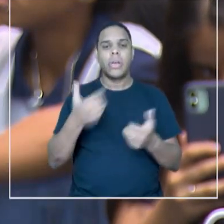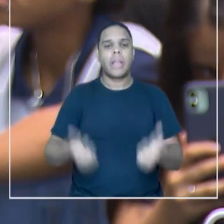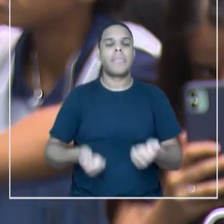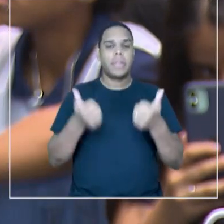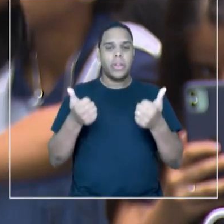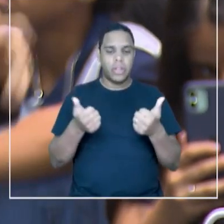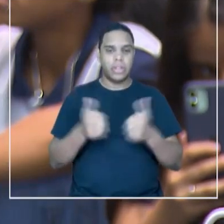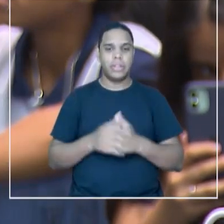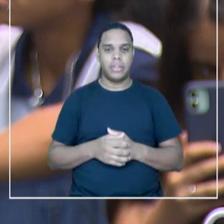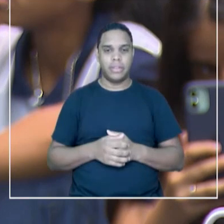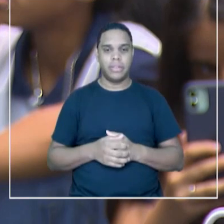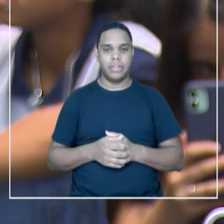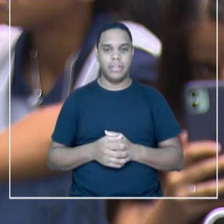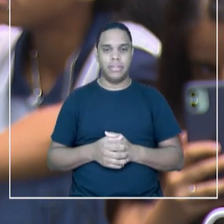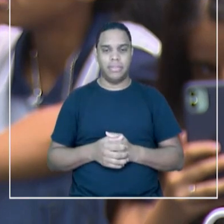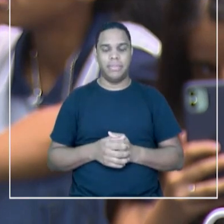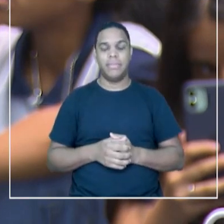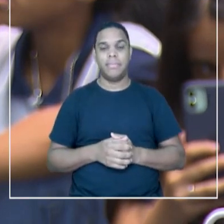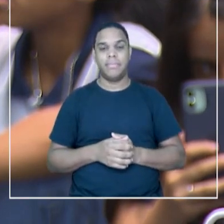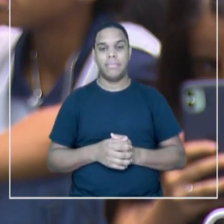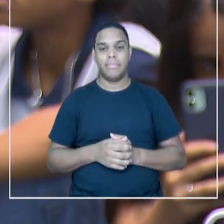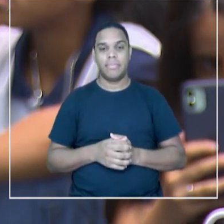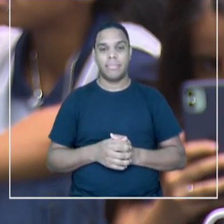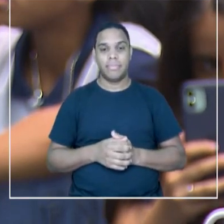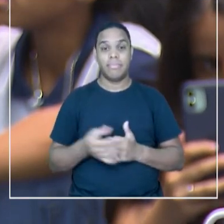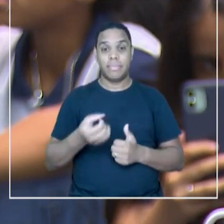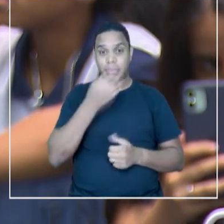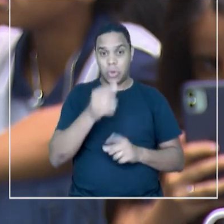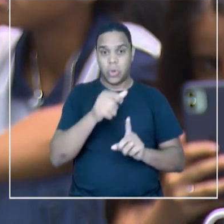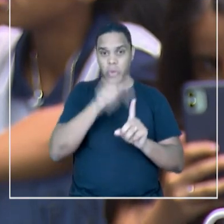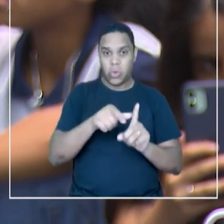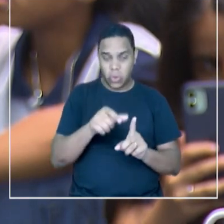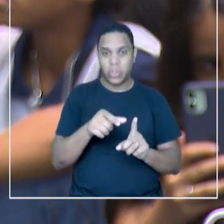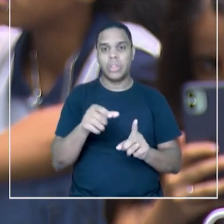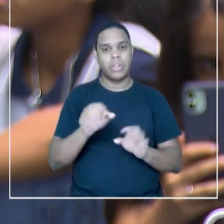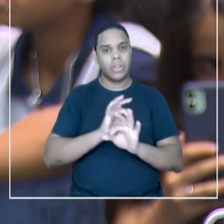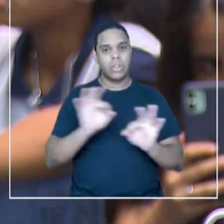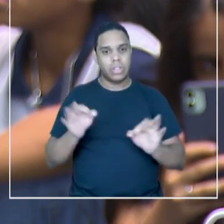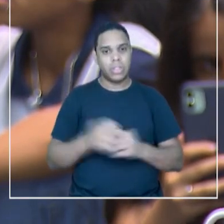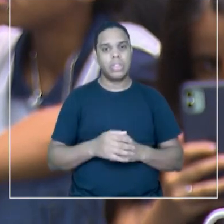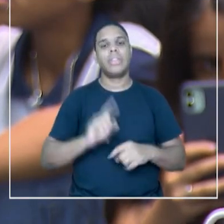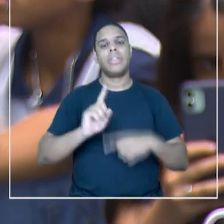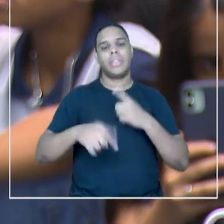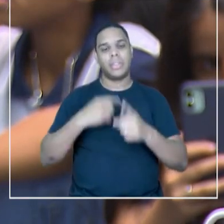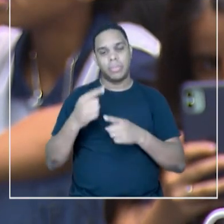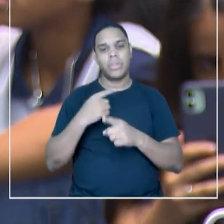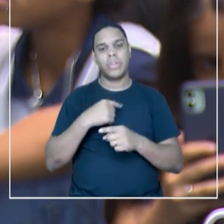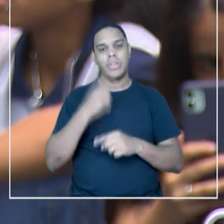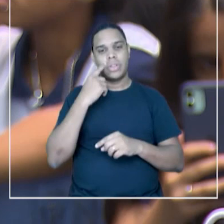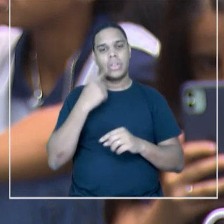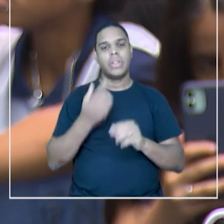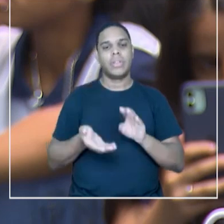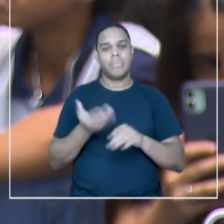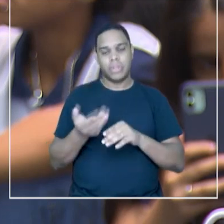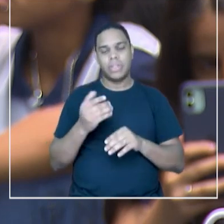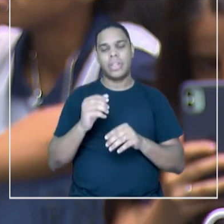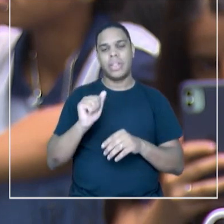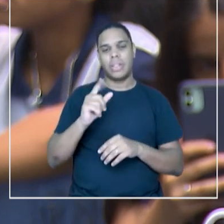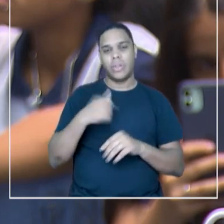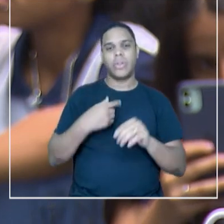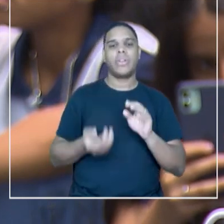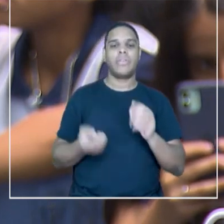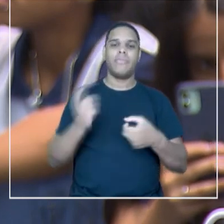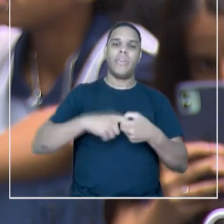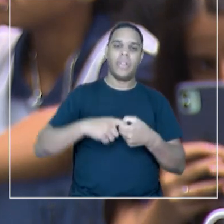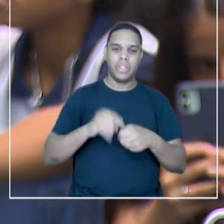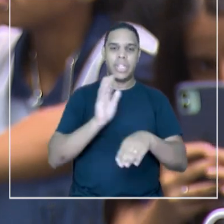aí ele realmente assim ficou muito bom, desequilibrou o jogo. E aí depois tiraram a habilidade dele e subiram do Alok de novo. Então o Alok voltou